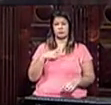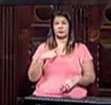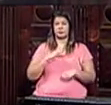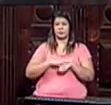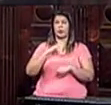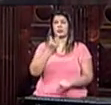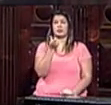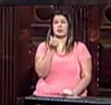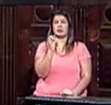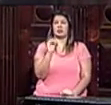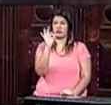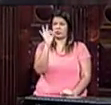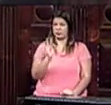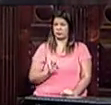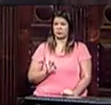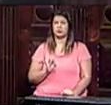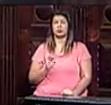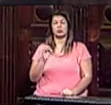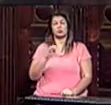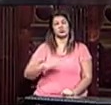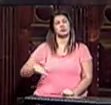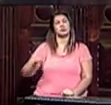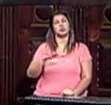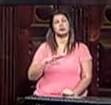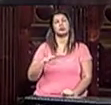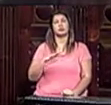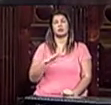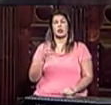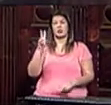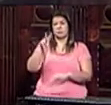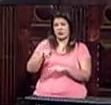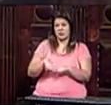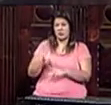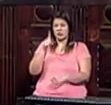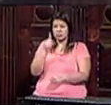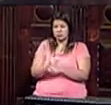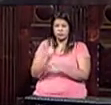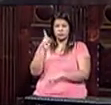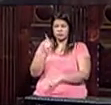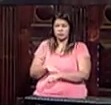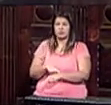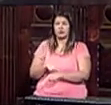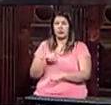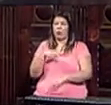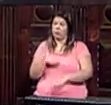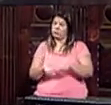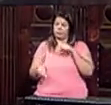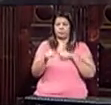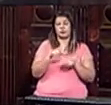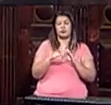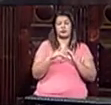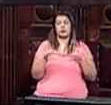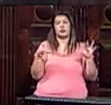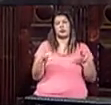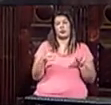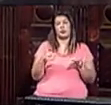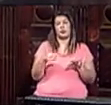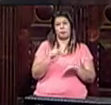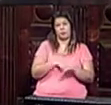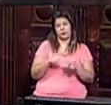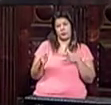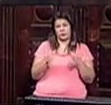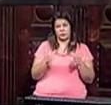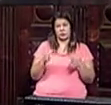mais de 60% desses casos, a prisão em flagrante é convertida em liberdade provisória. E não